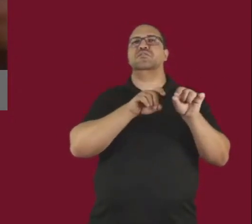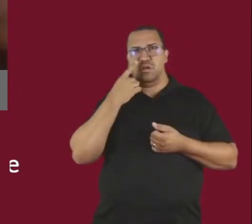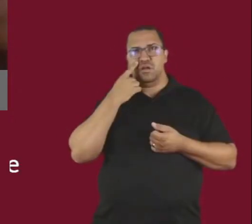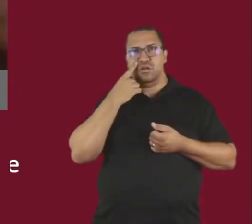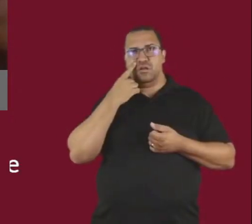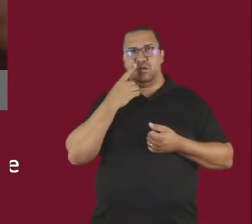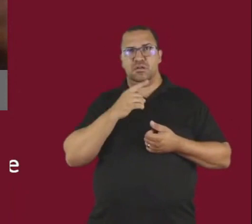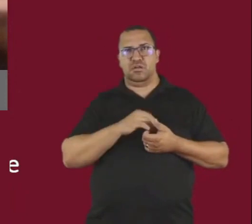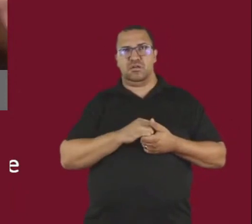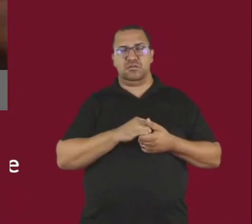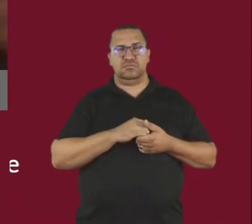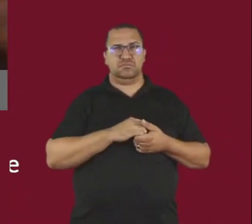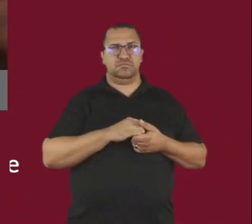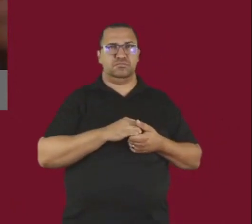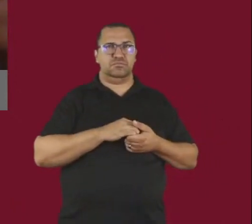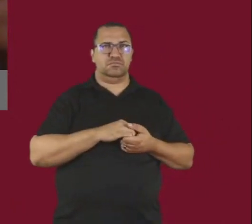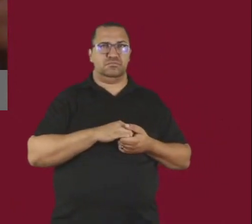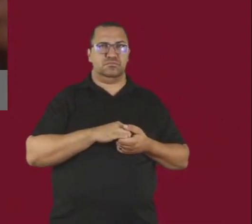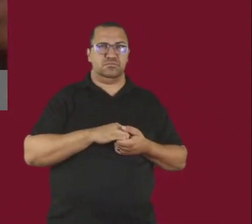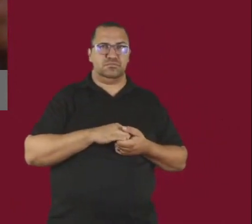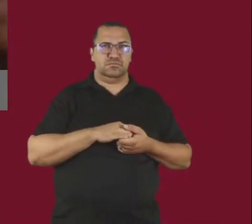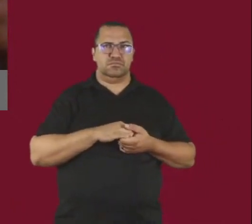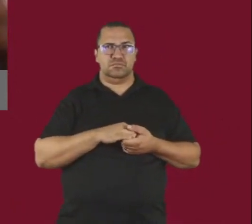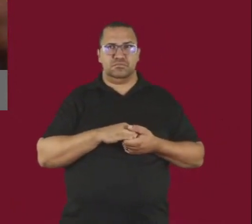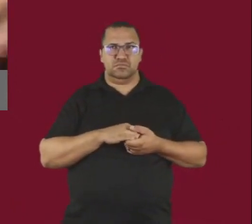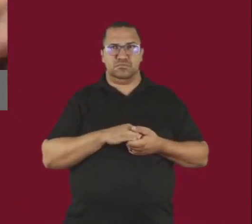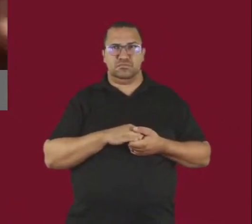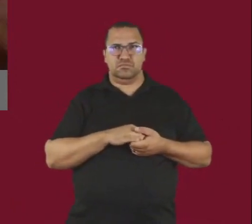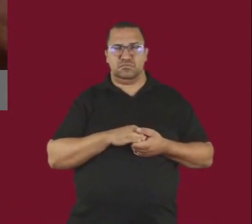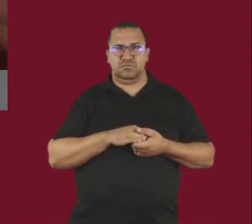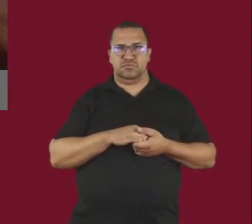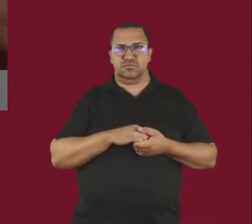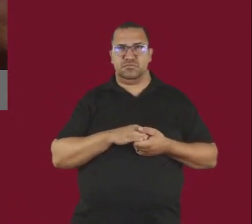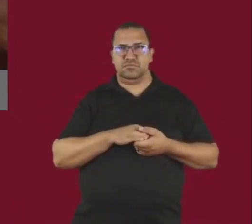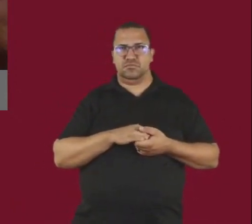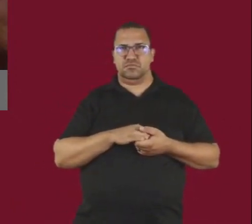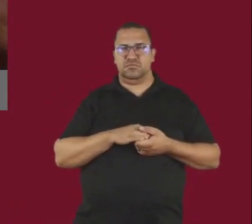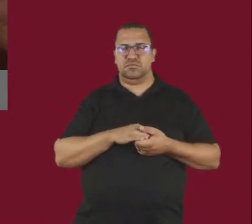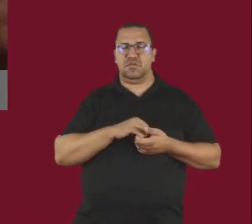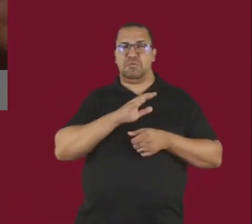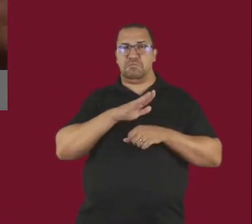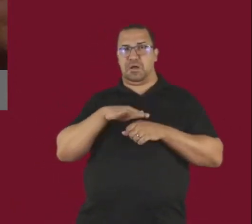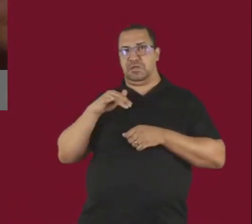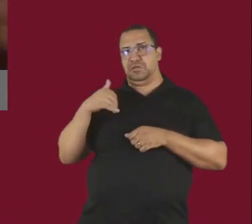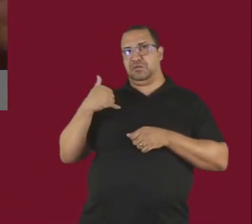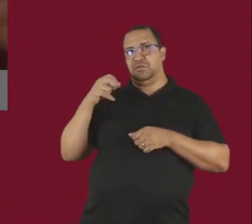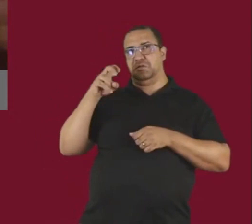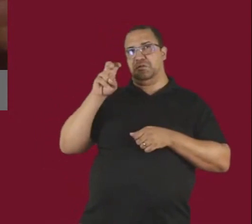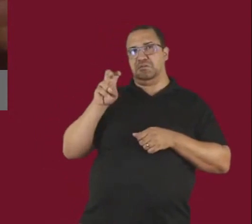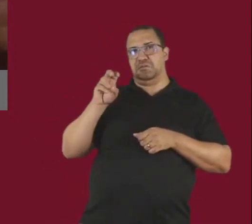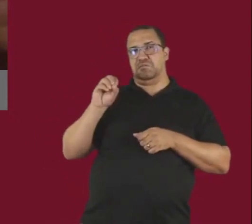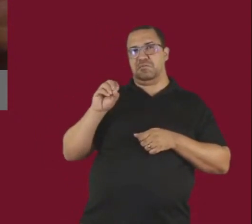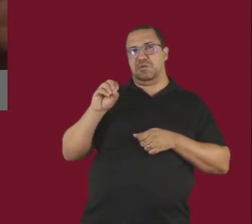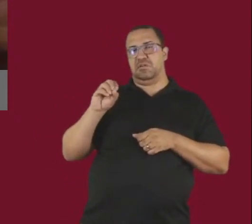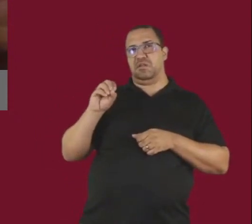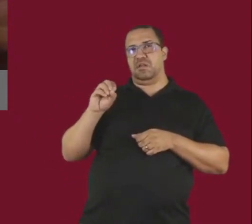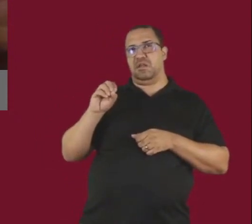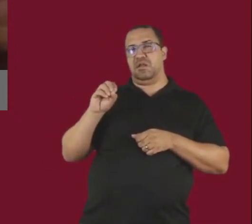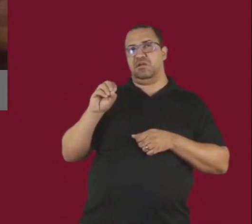então, naquele momento eu tinha mais de 50 anos, né? Hoje eu estou com 57.